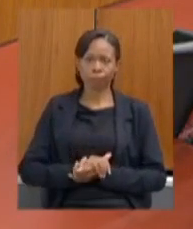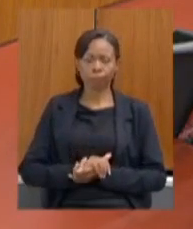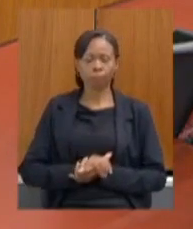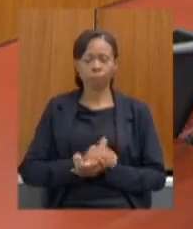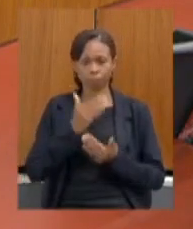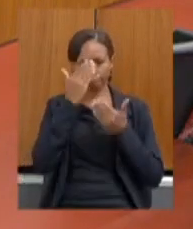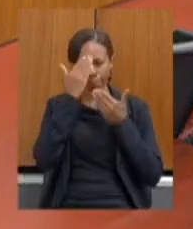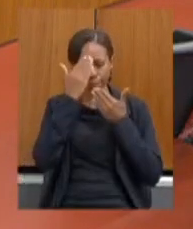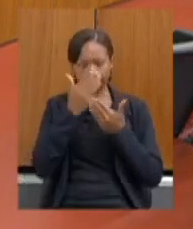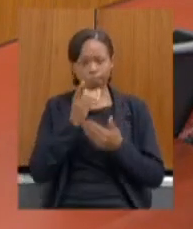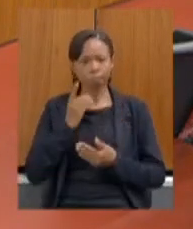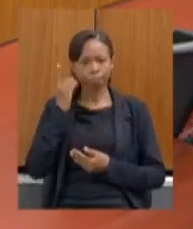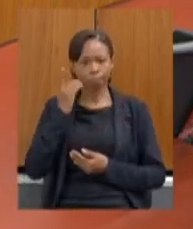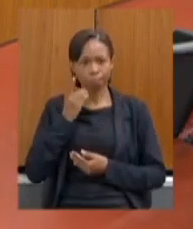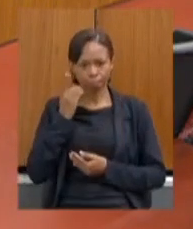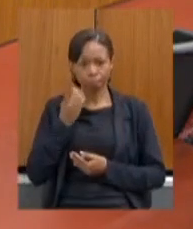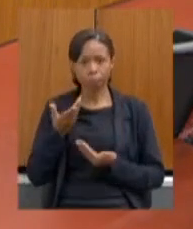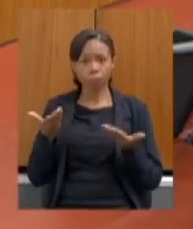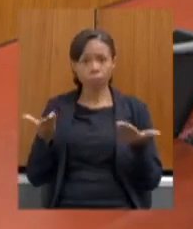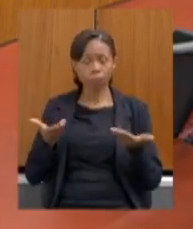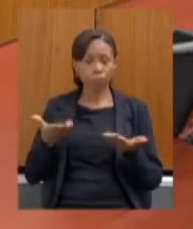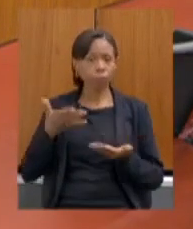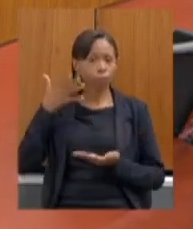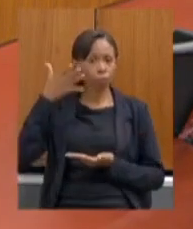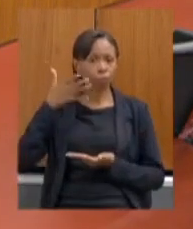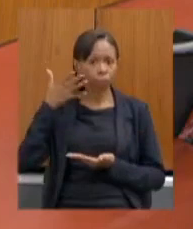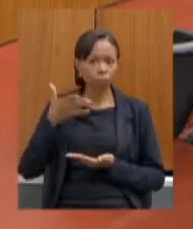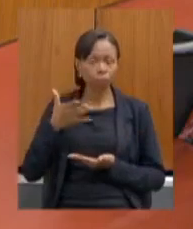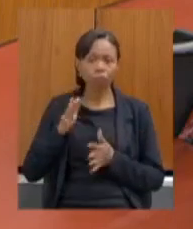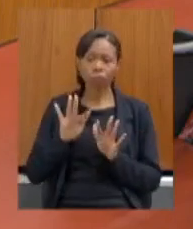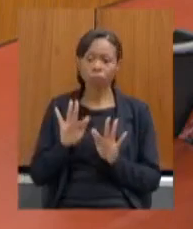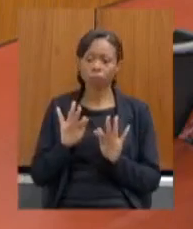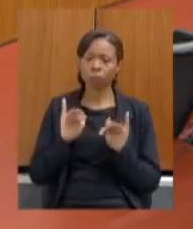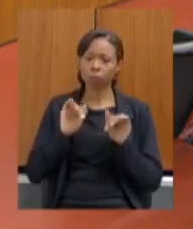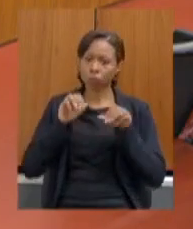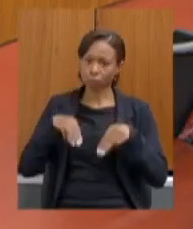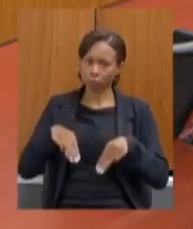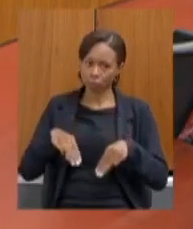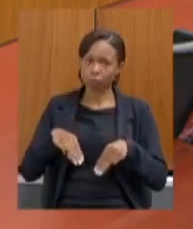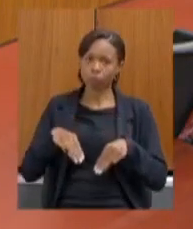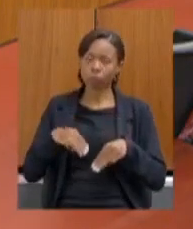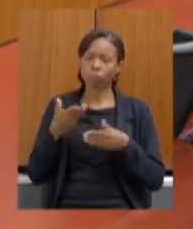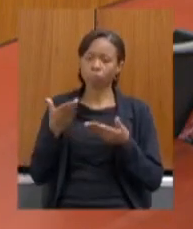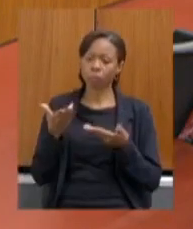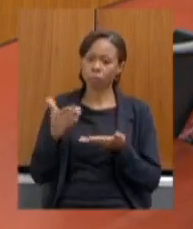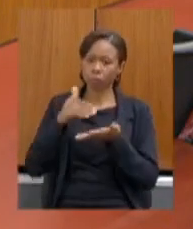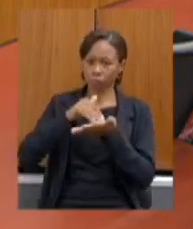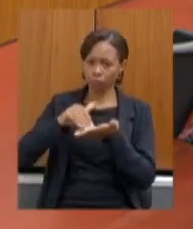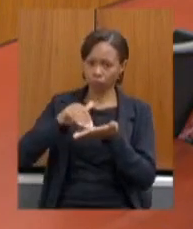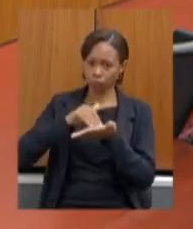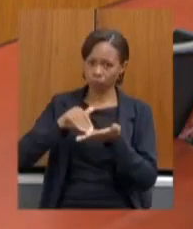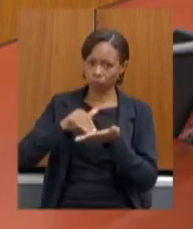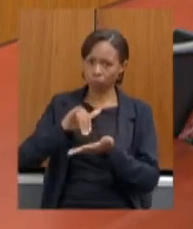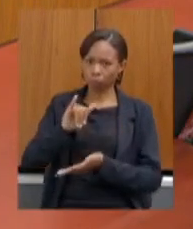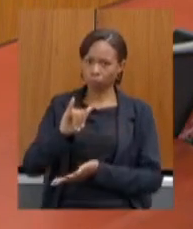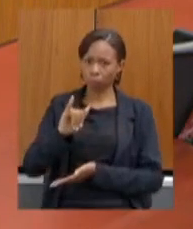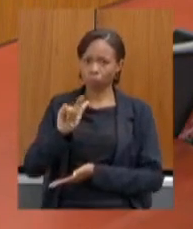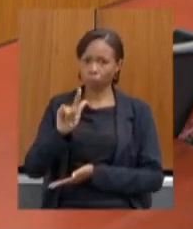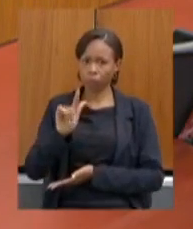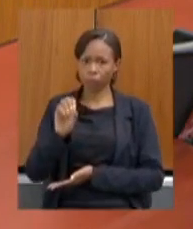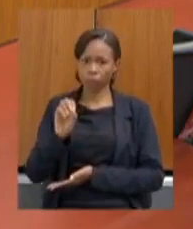Obrigado, deputada. Eu passo a palavra agora para as considerações finais ao secretário Igor.